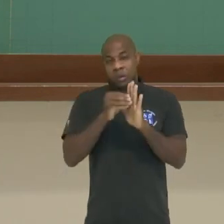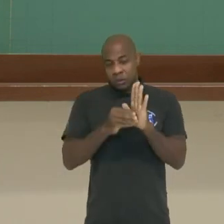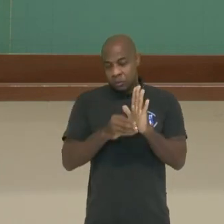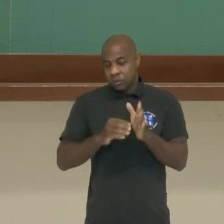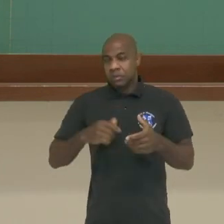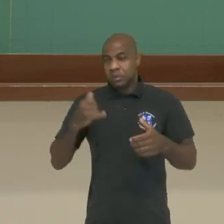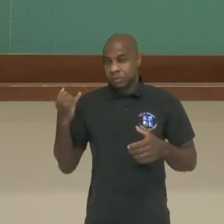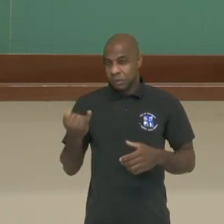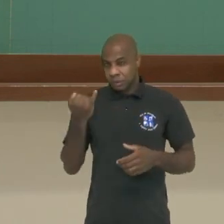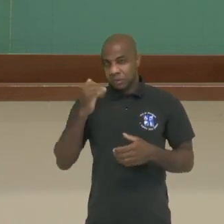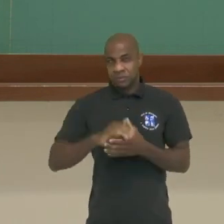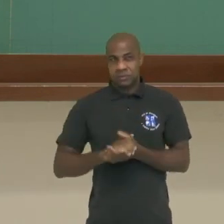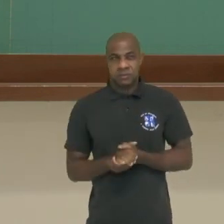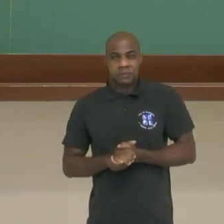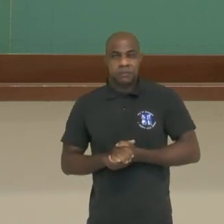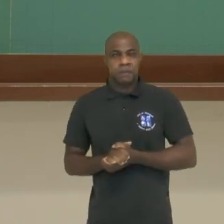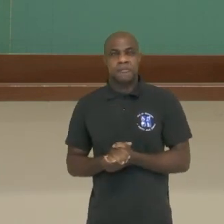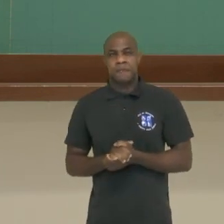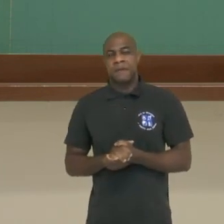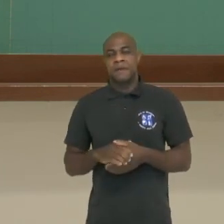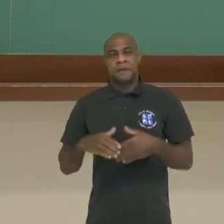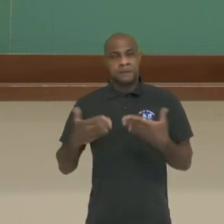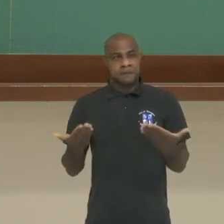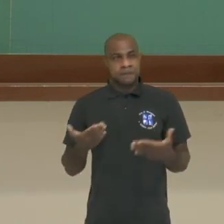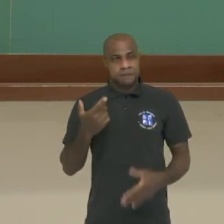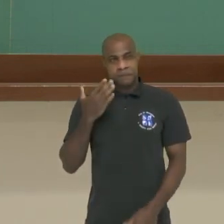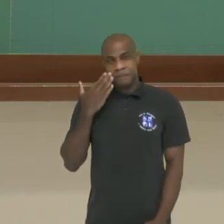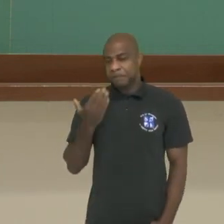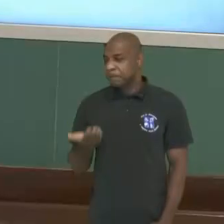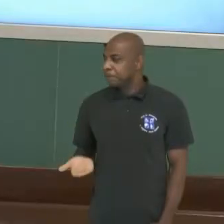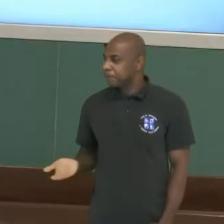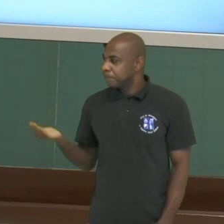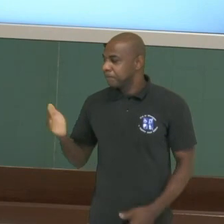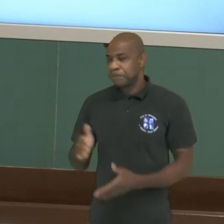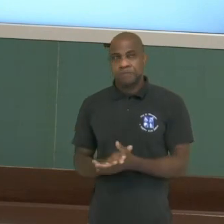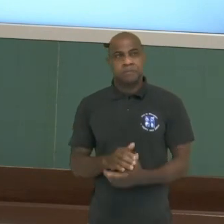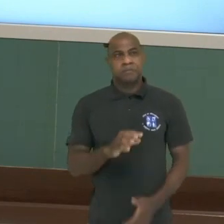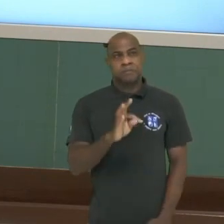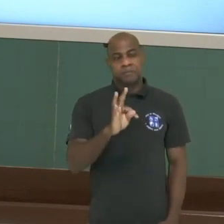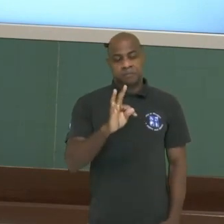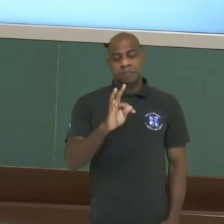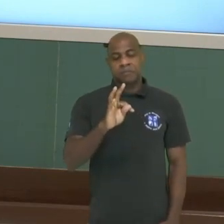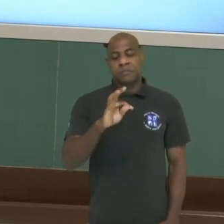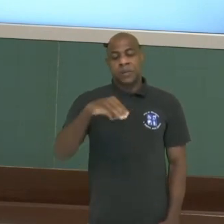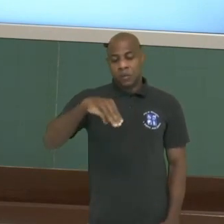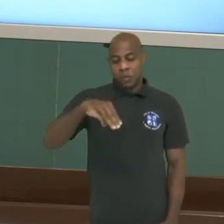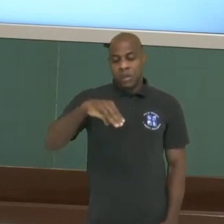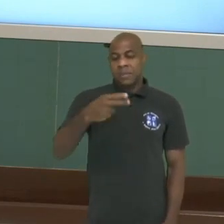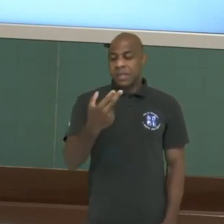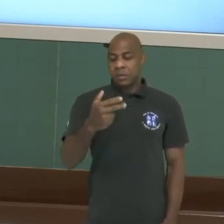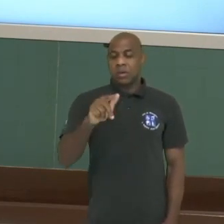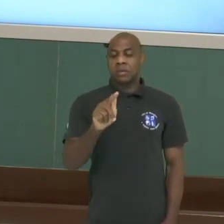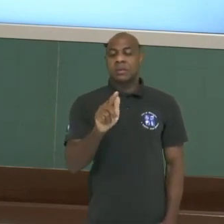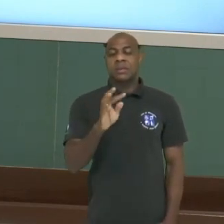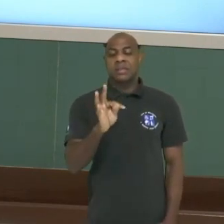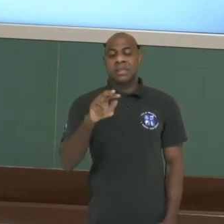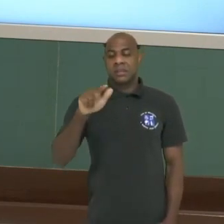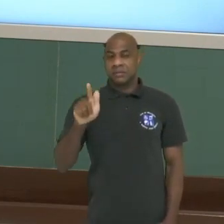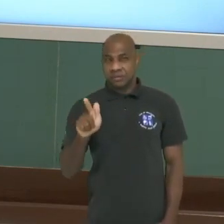angular é o quê? A tangente do ângulo. Então vamos lá. Então o M é a tangente do ângulo, a tangente